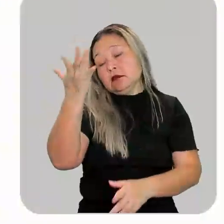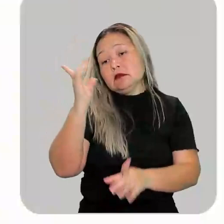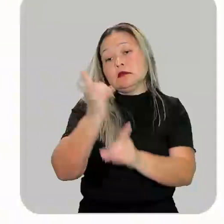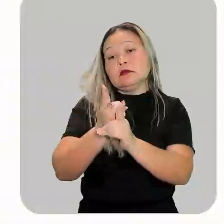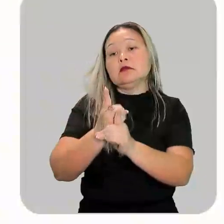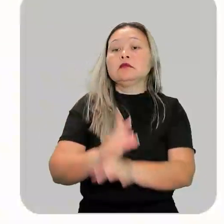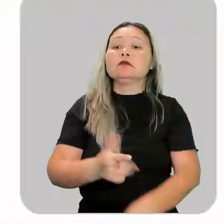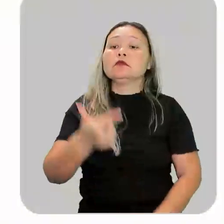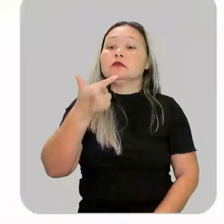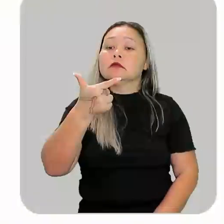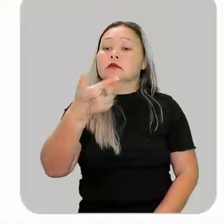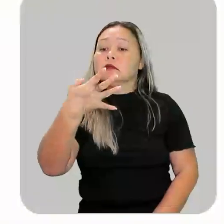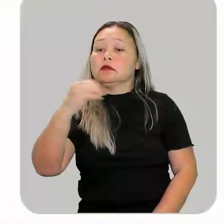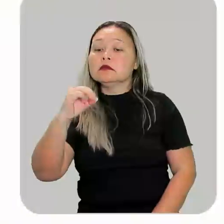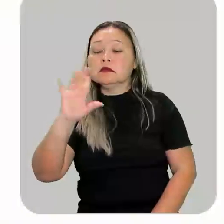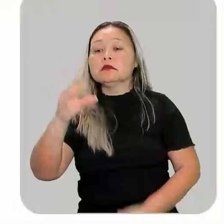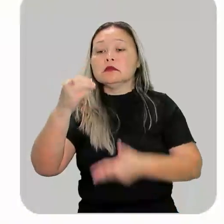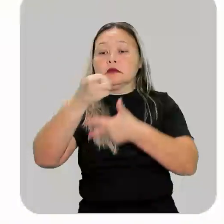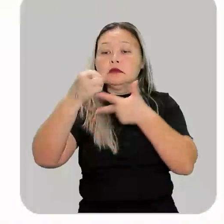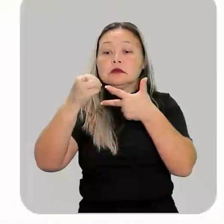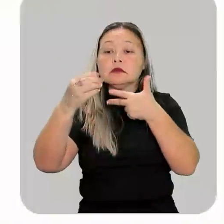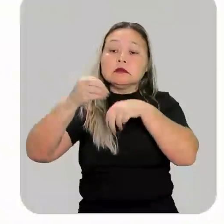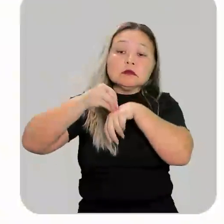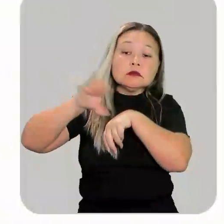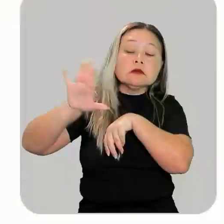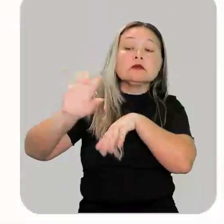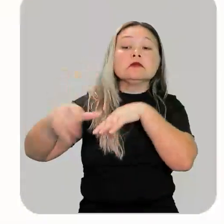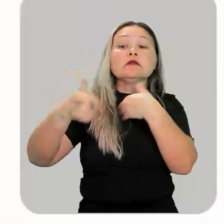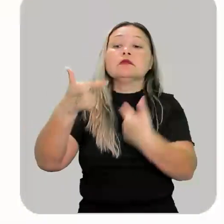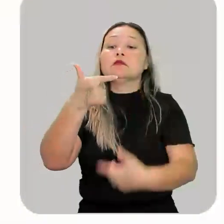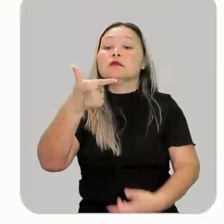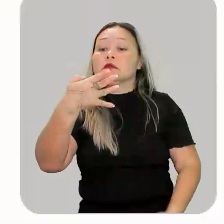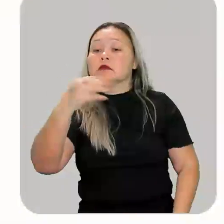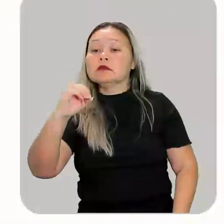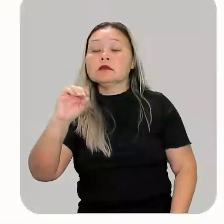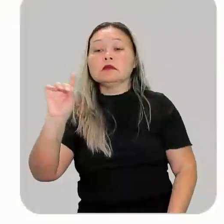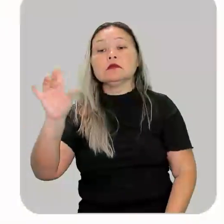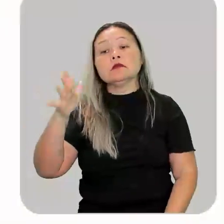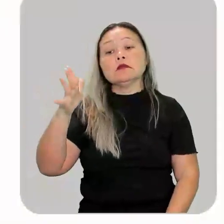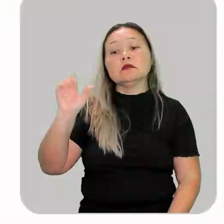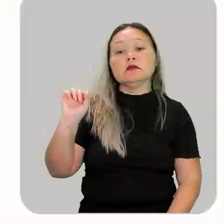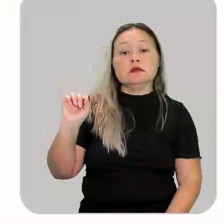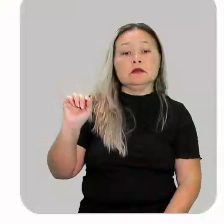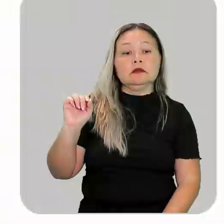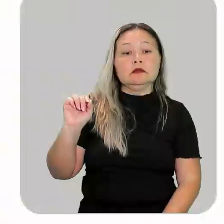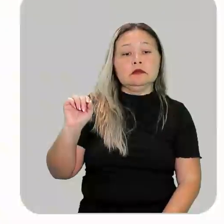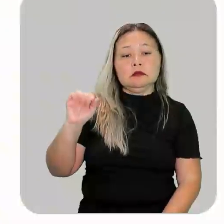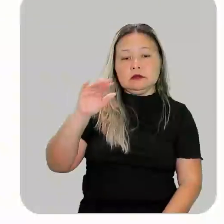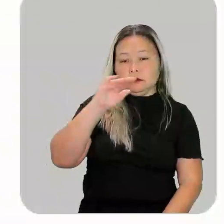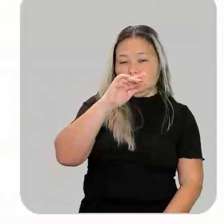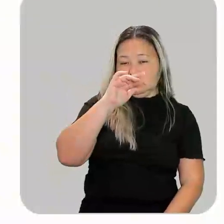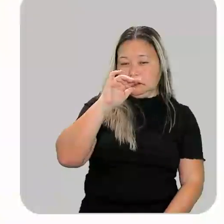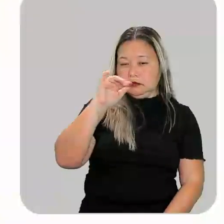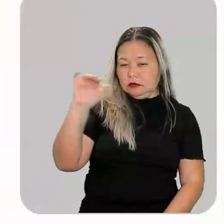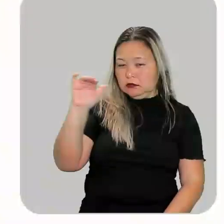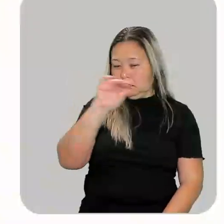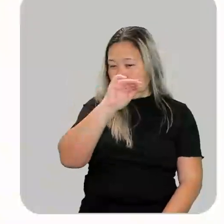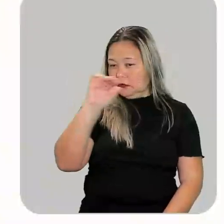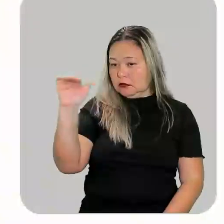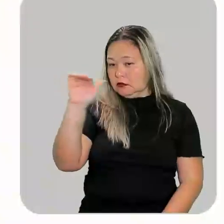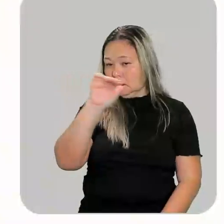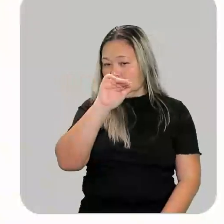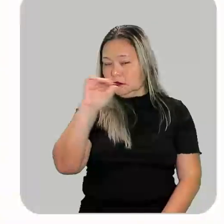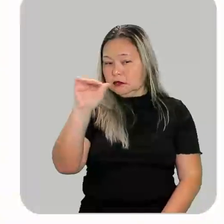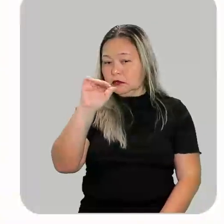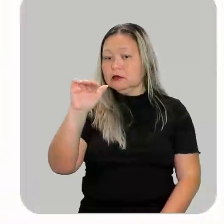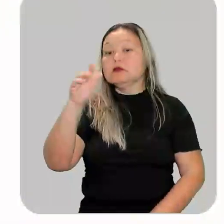achar o 2.240. É uma dica lá no Enem por conta disso. 2.240 que é assim, mais ou menos, né? Isso. Isso